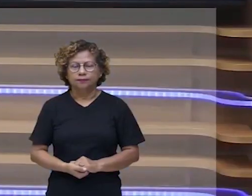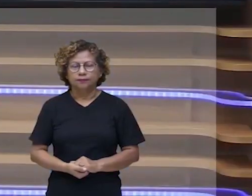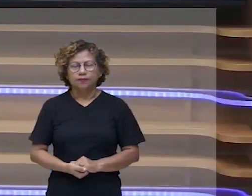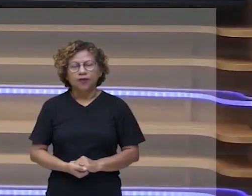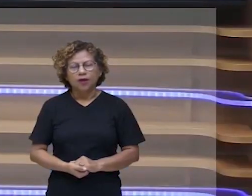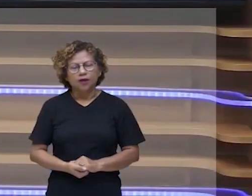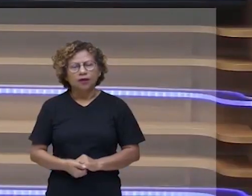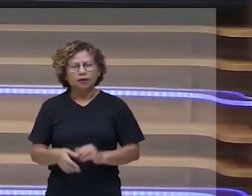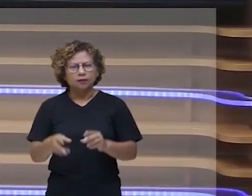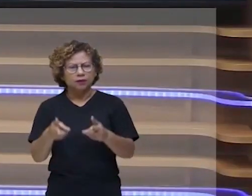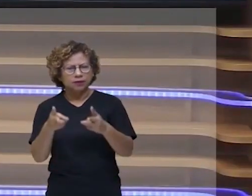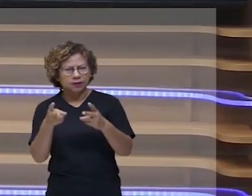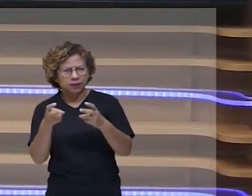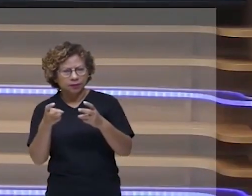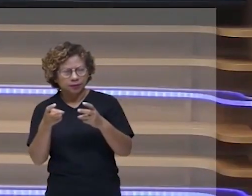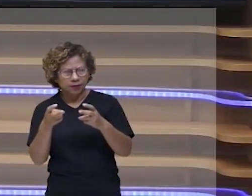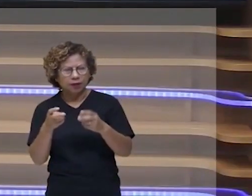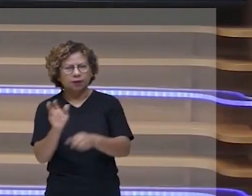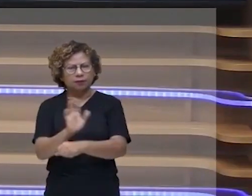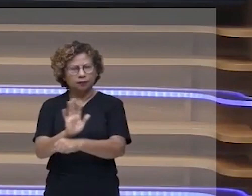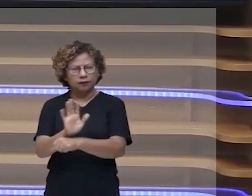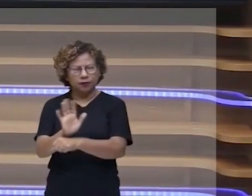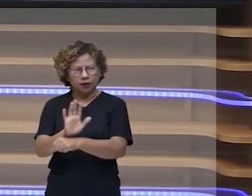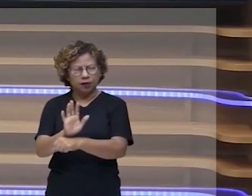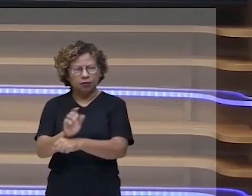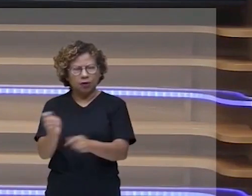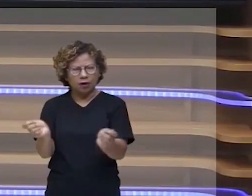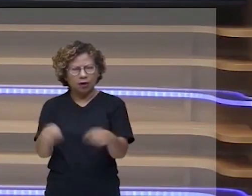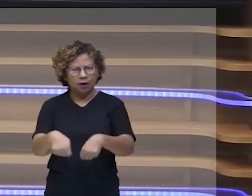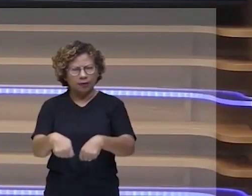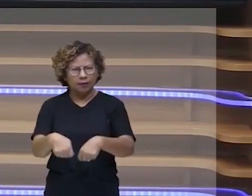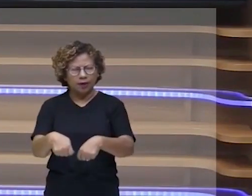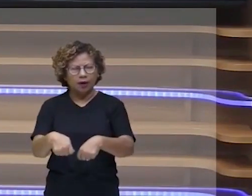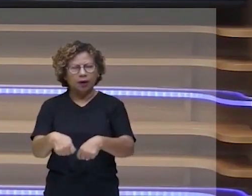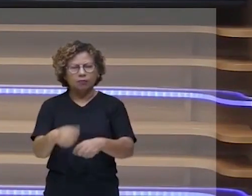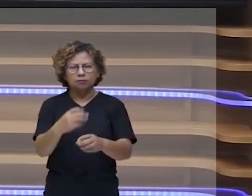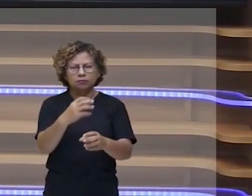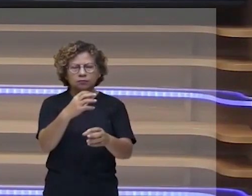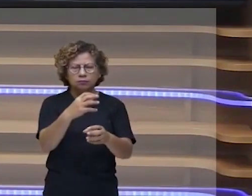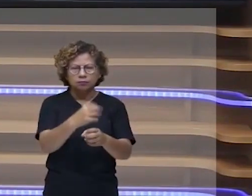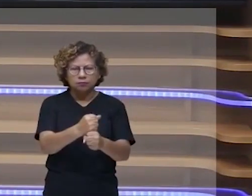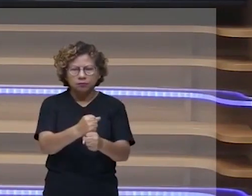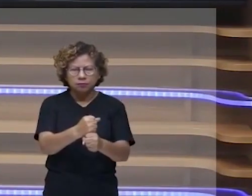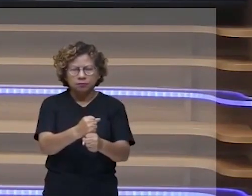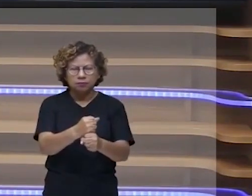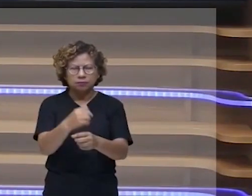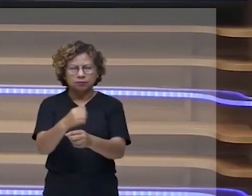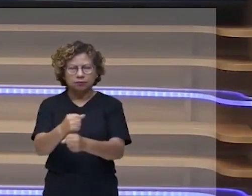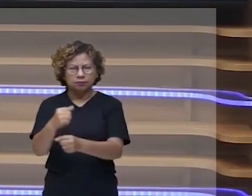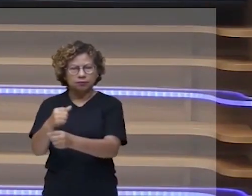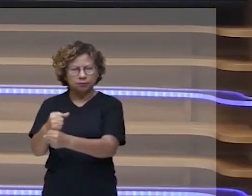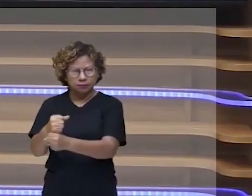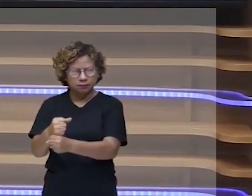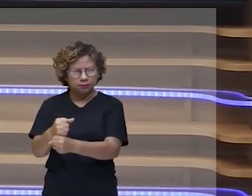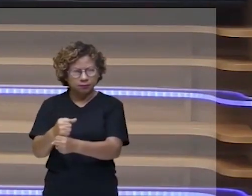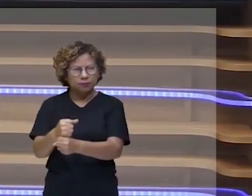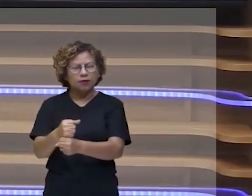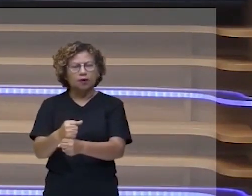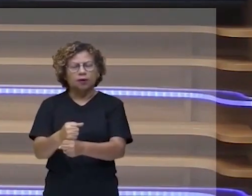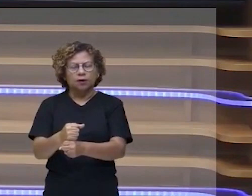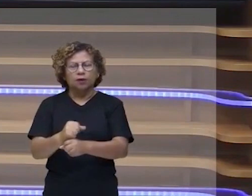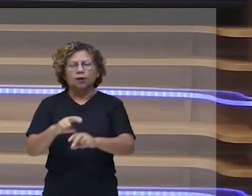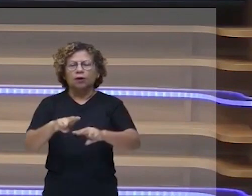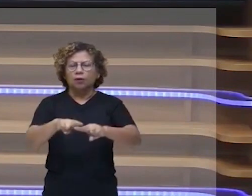Então, nós vimos aí uma possibilidade de calcular a multiplicação ou então transformar essa operação na operação de soma. Por isso, elas